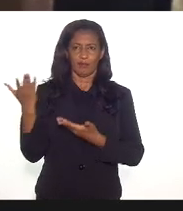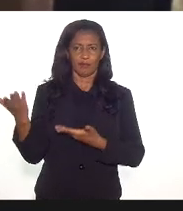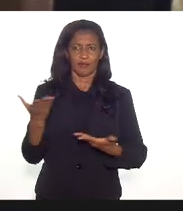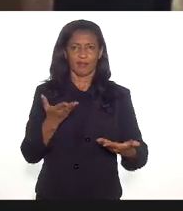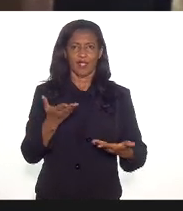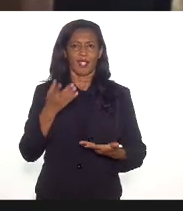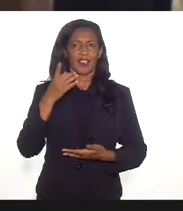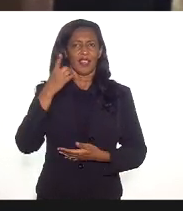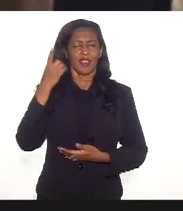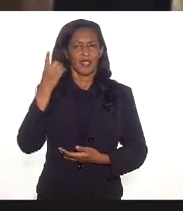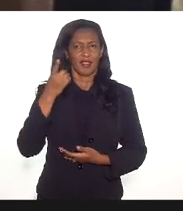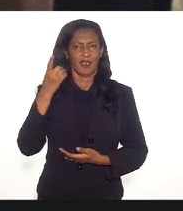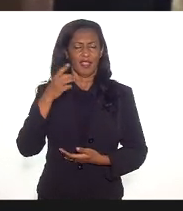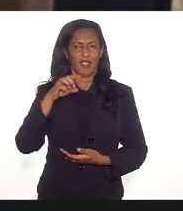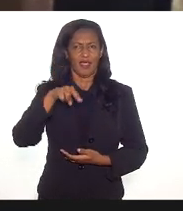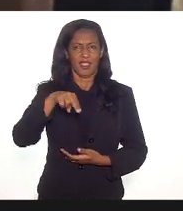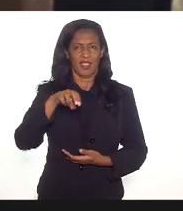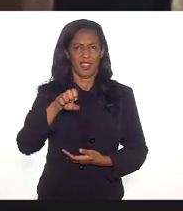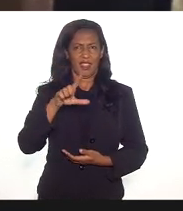Nelson Rocha.